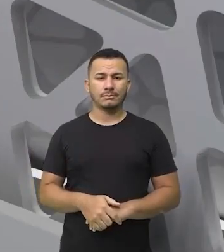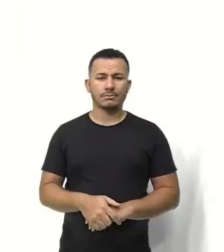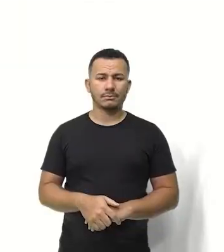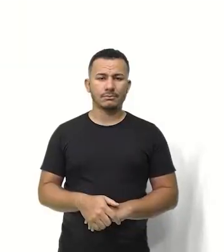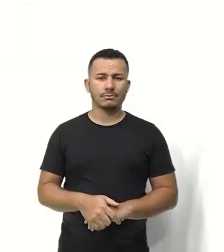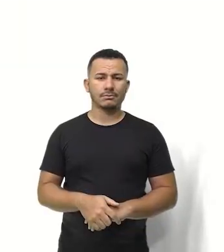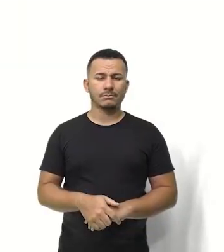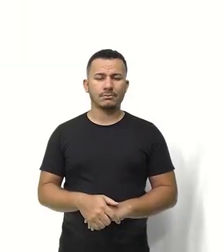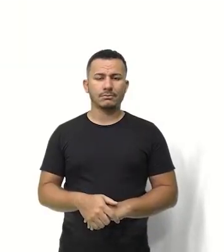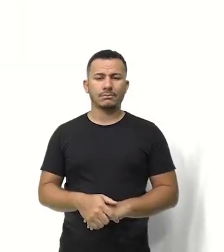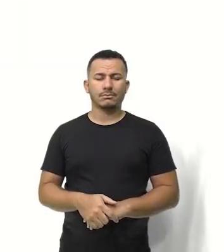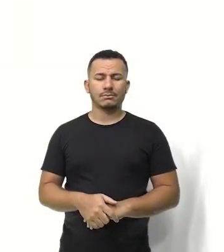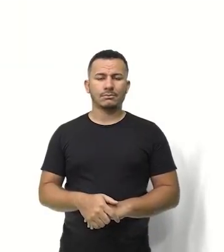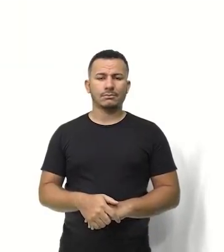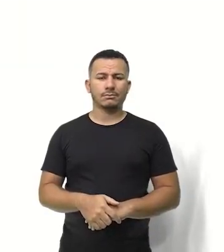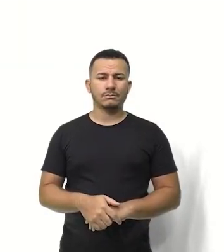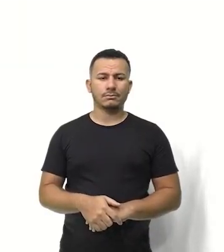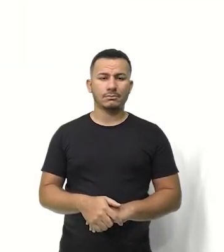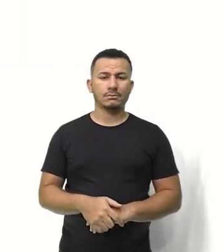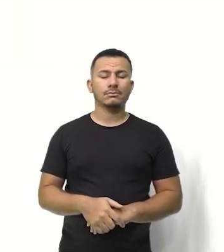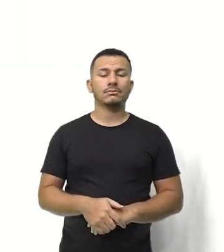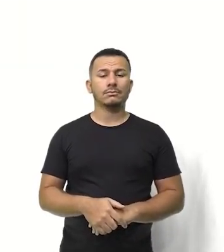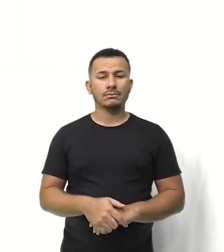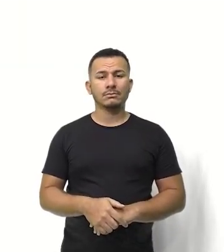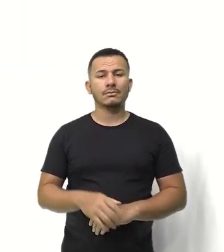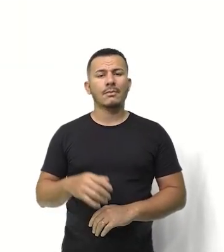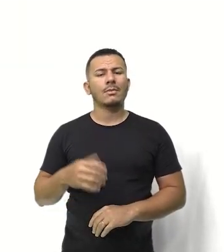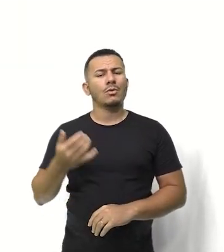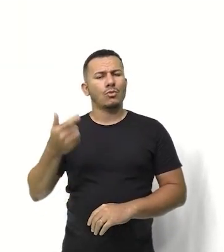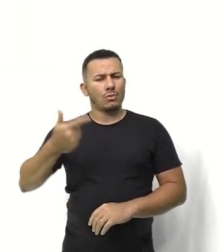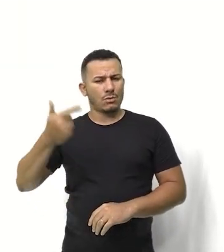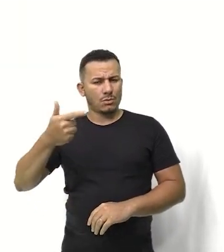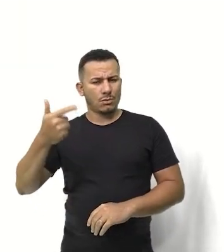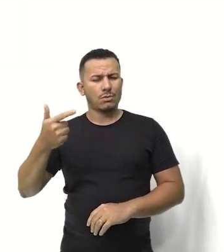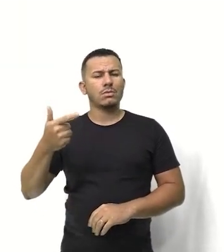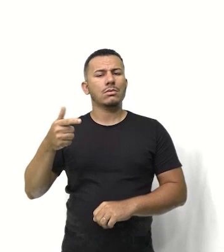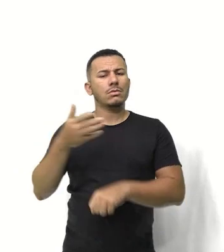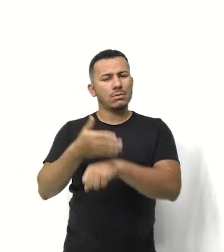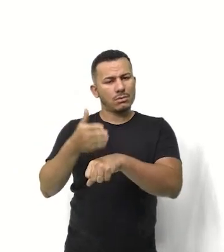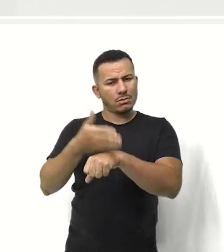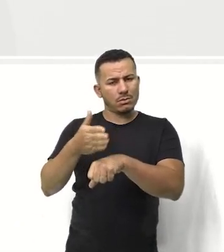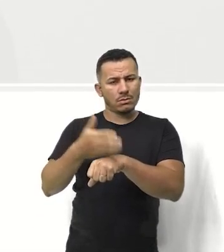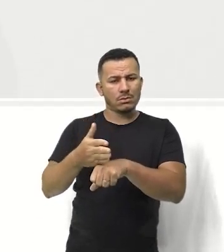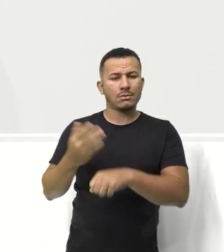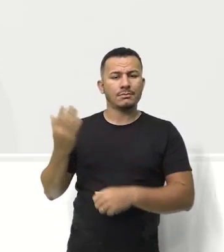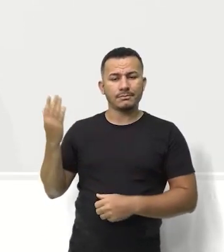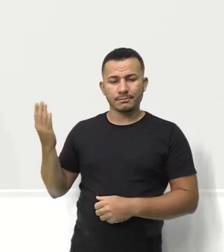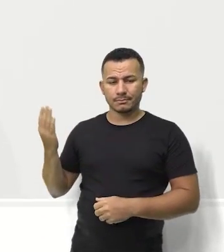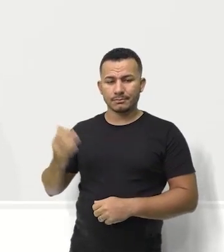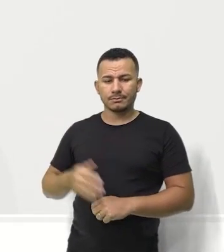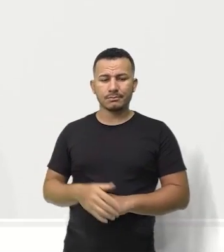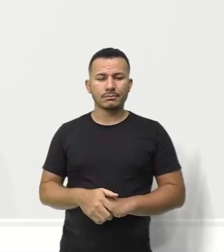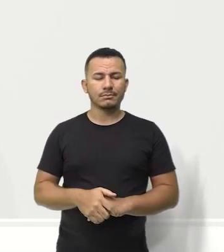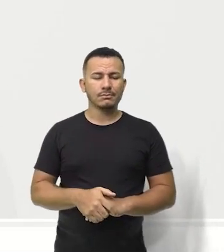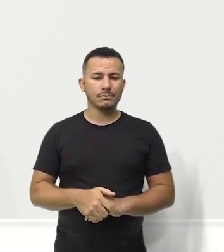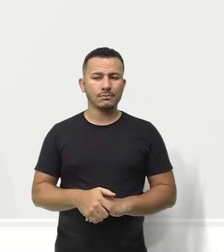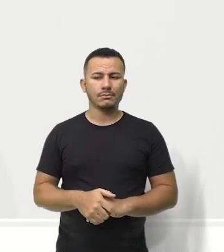vem comigo. Então, na nossa segunda situação, o que nós temos? Nós temos o seguinte, olha